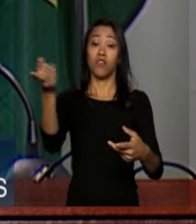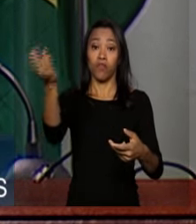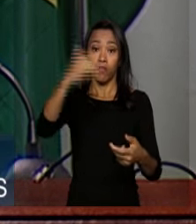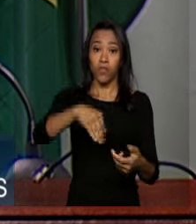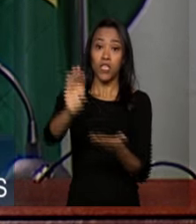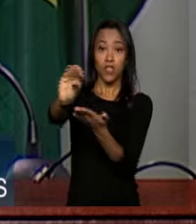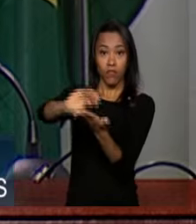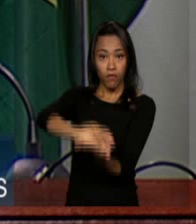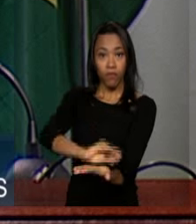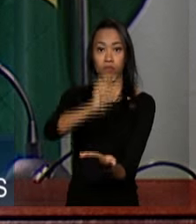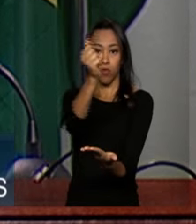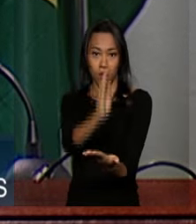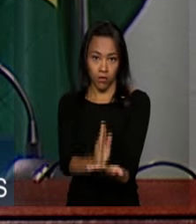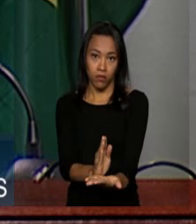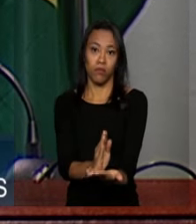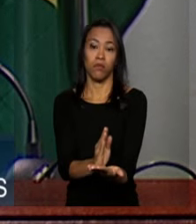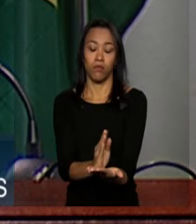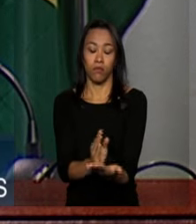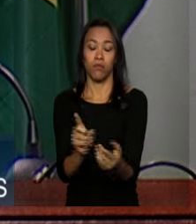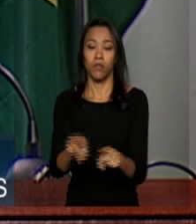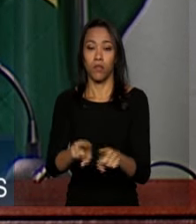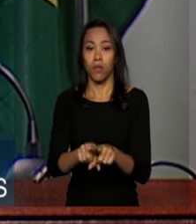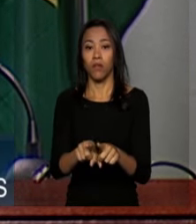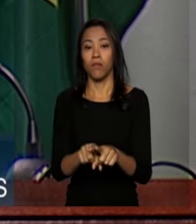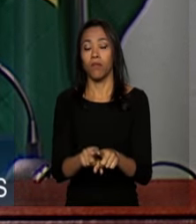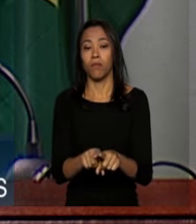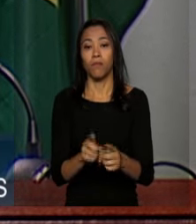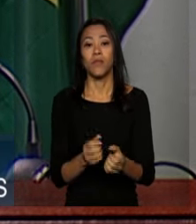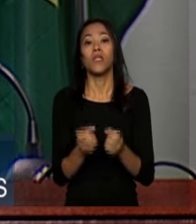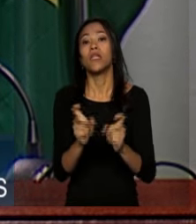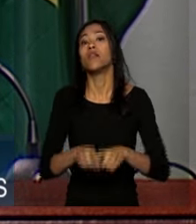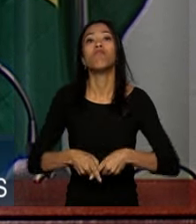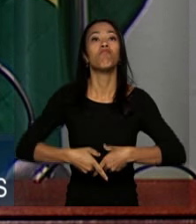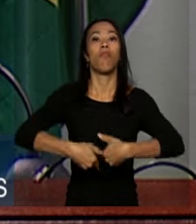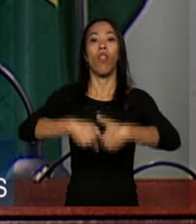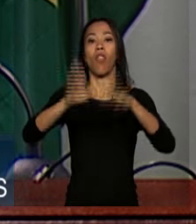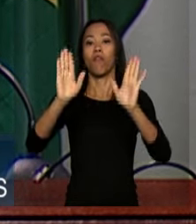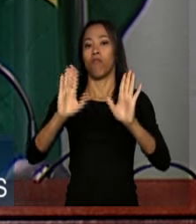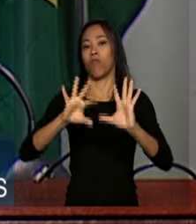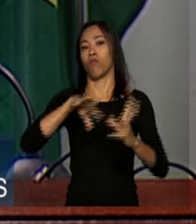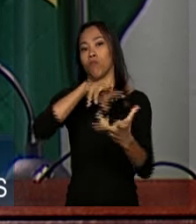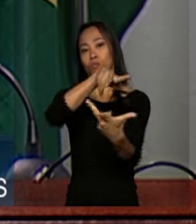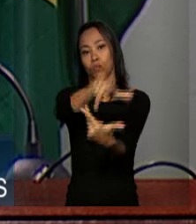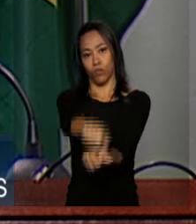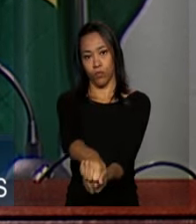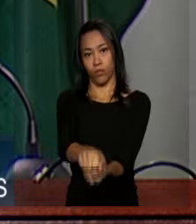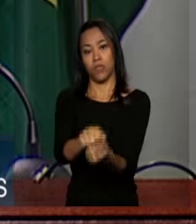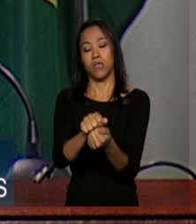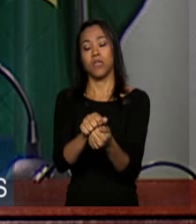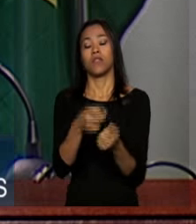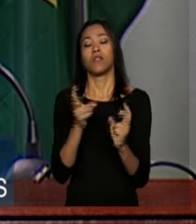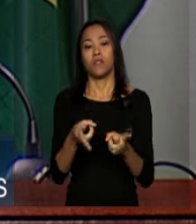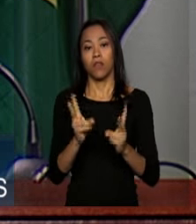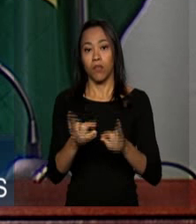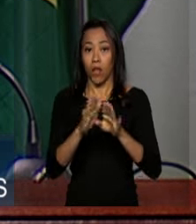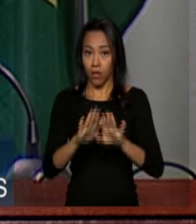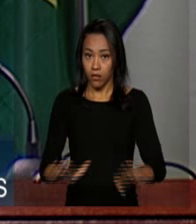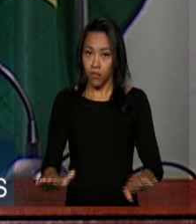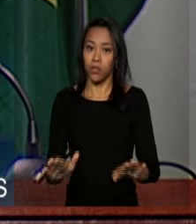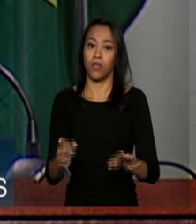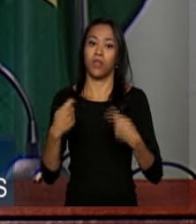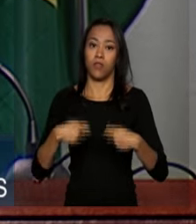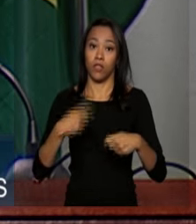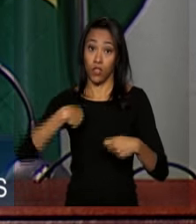investimentos para o nosso país e levá-los para o mundo, sempre que assim exija as